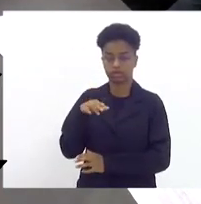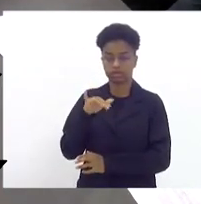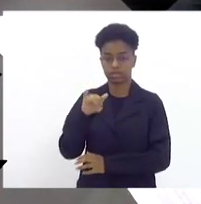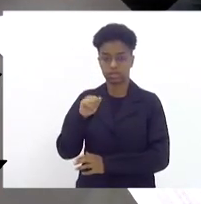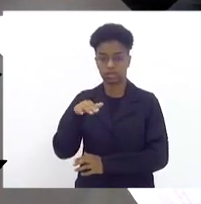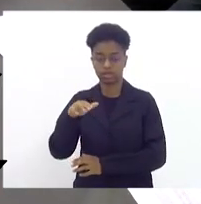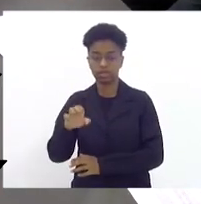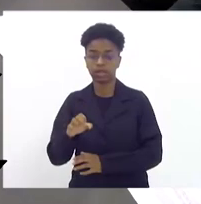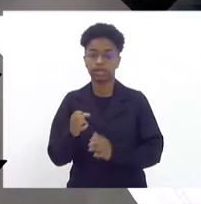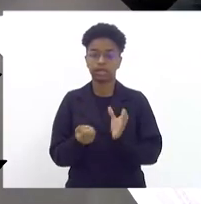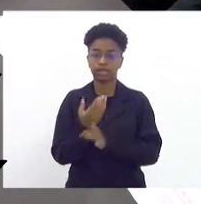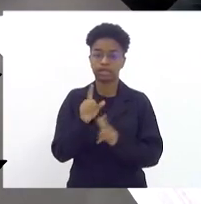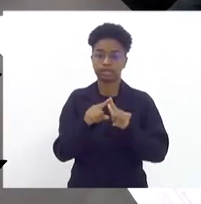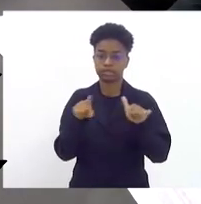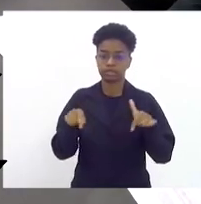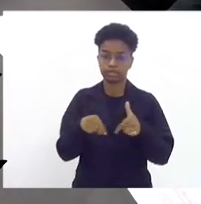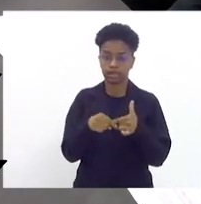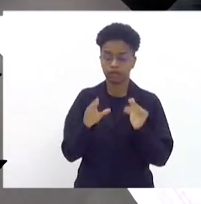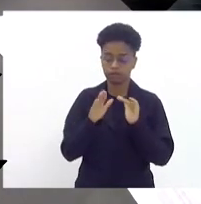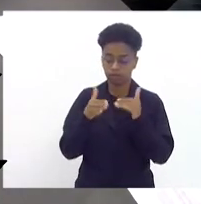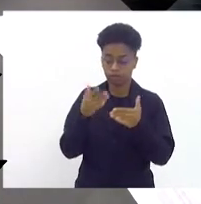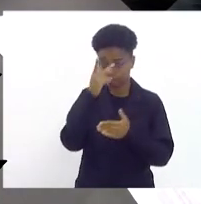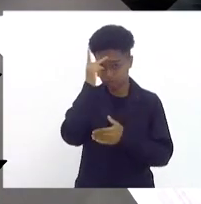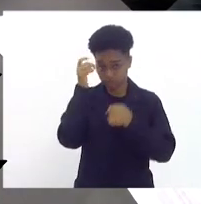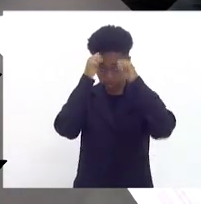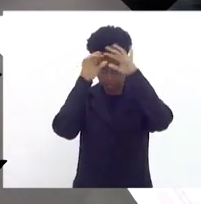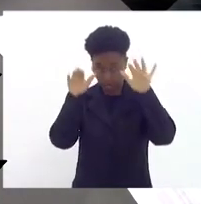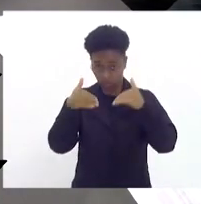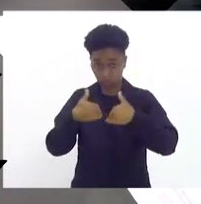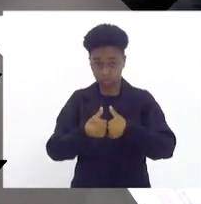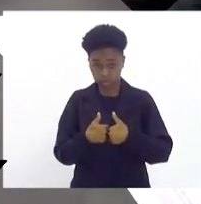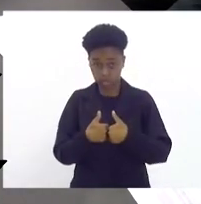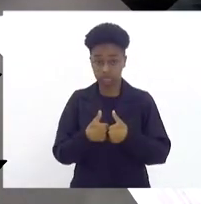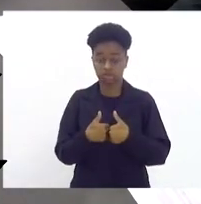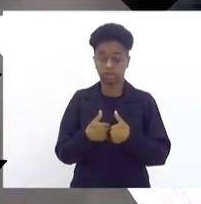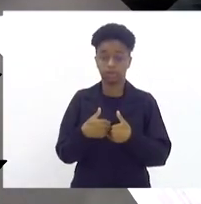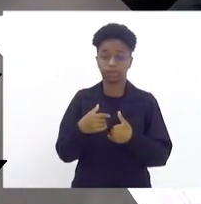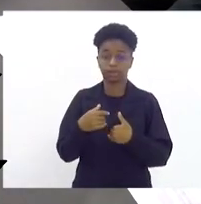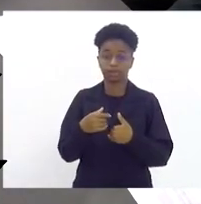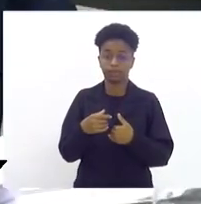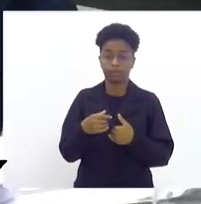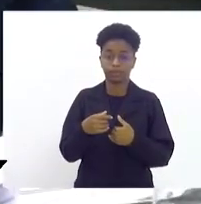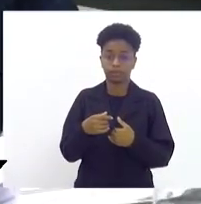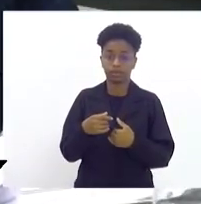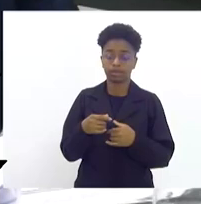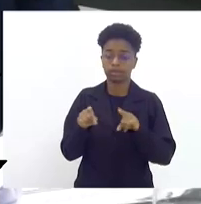integração sensorial para pessoas neurodiversas que possuam transtorno de espectro autista,